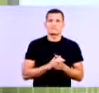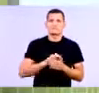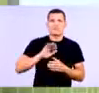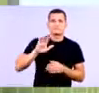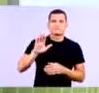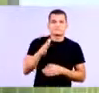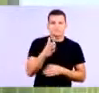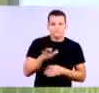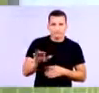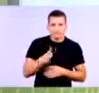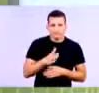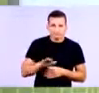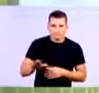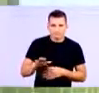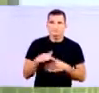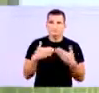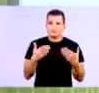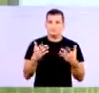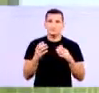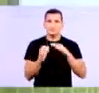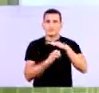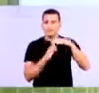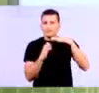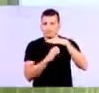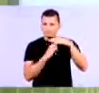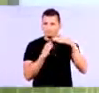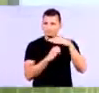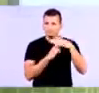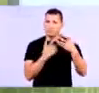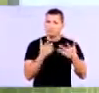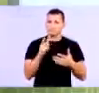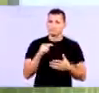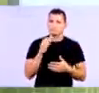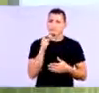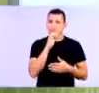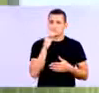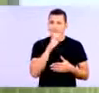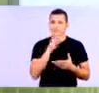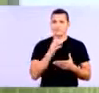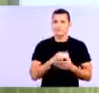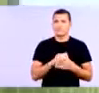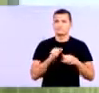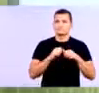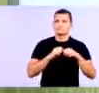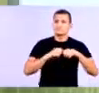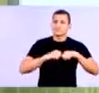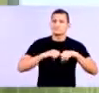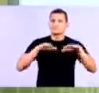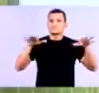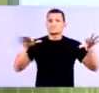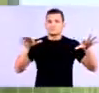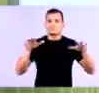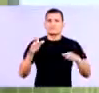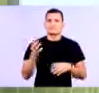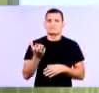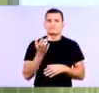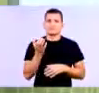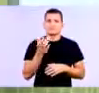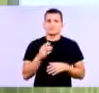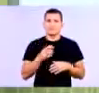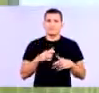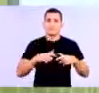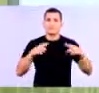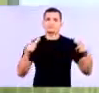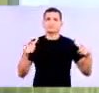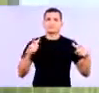promocionais, eles realmente, a empresa dá graças a Deus que ela seja o mais rapidamente disseminada para atingir a maior quantidade de